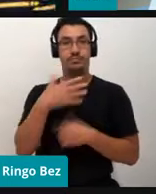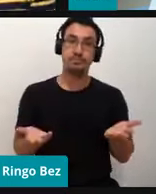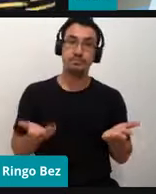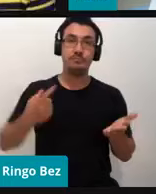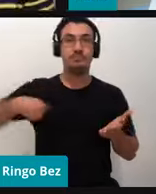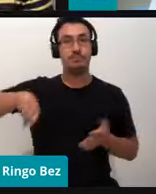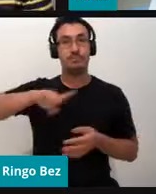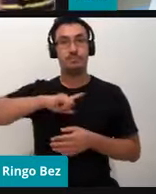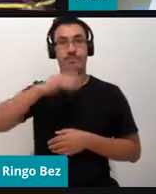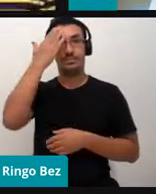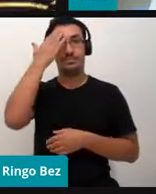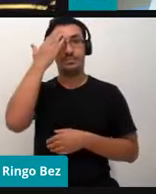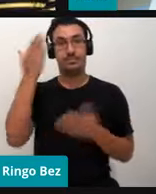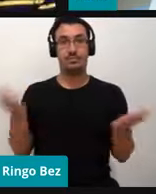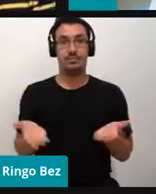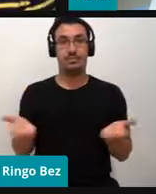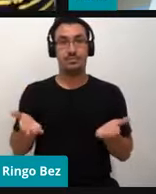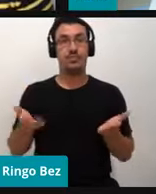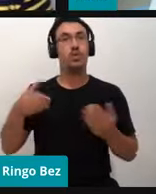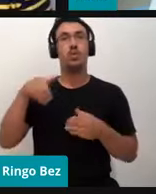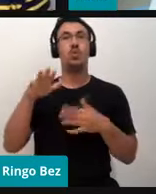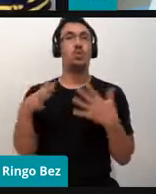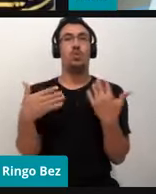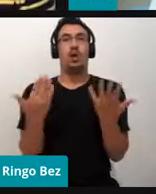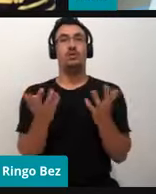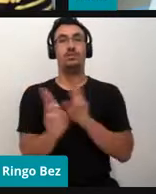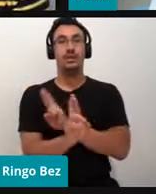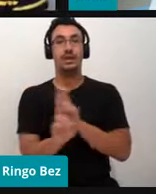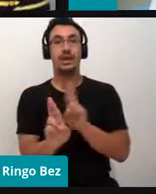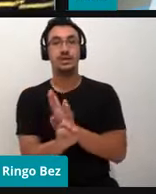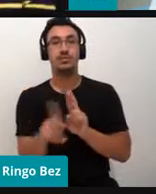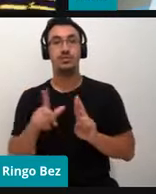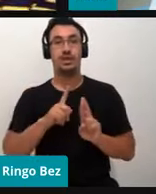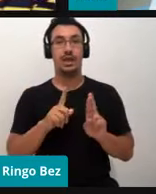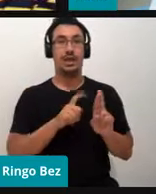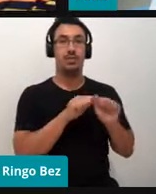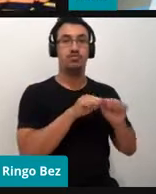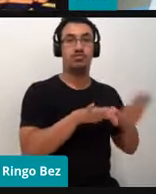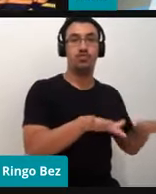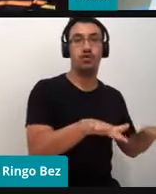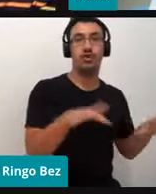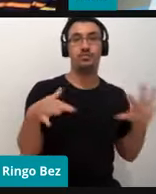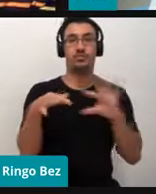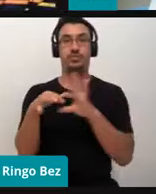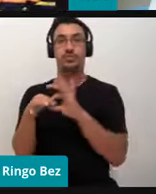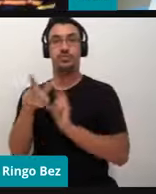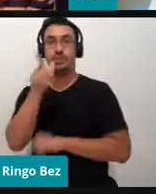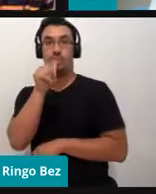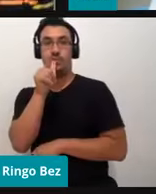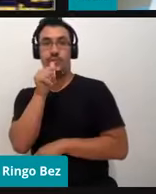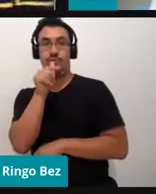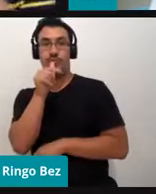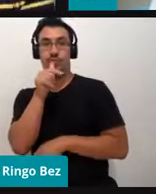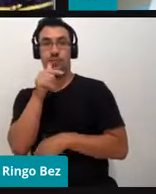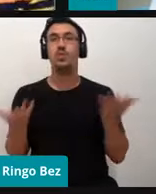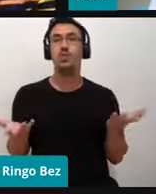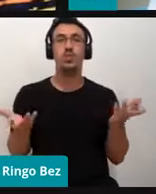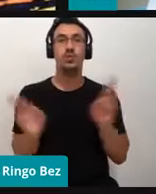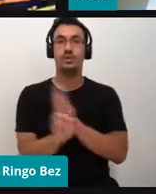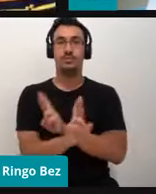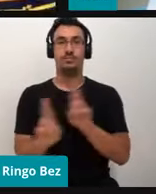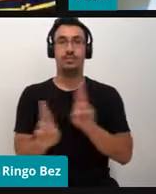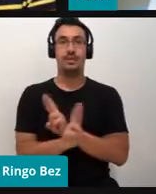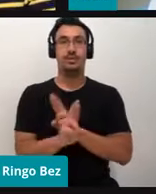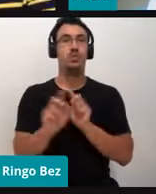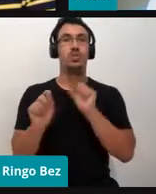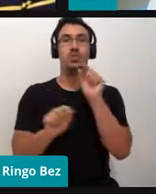abordar aqui qual é a relação que existe entre a pandemia e a crise hídrica, né? O que é essa